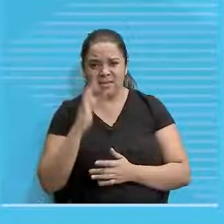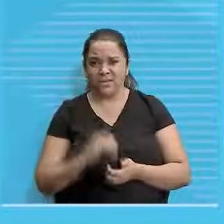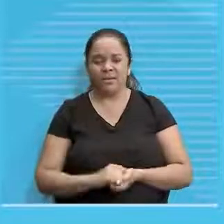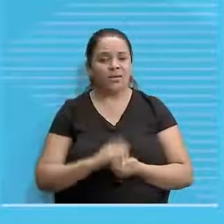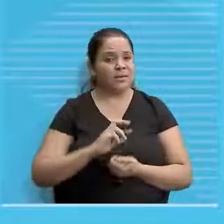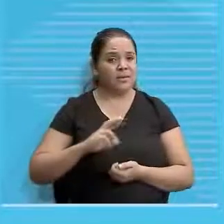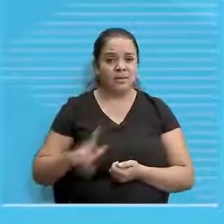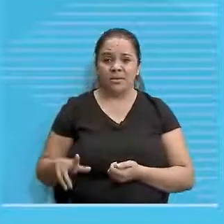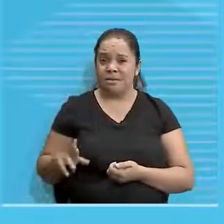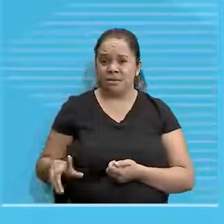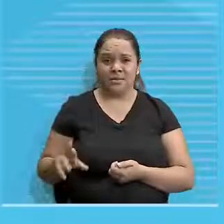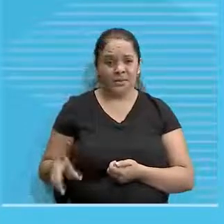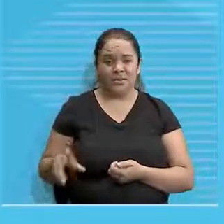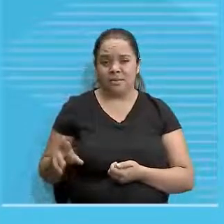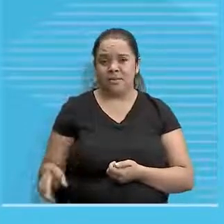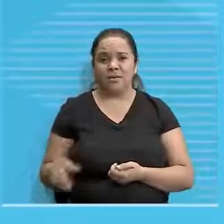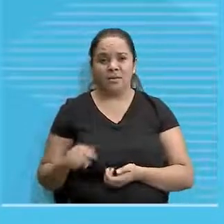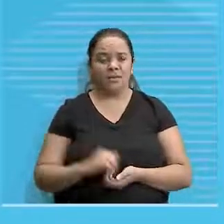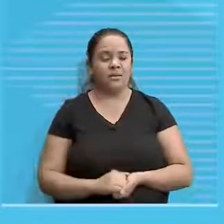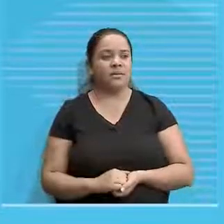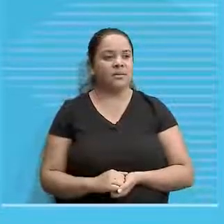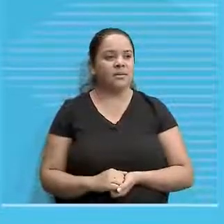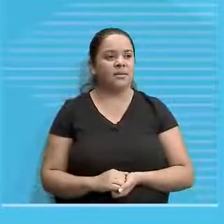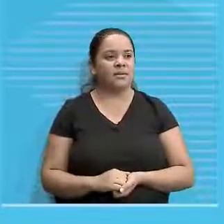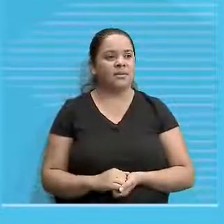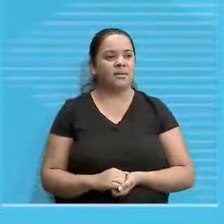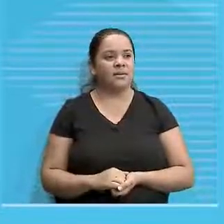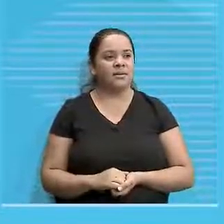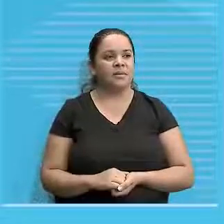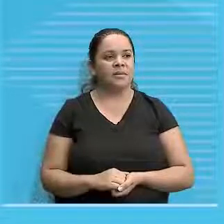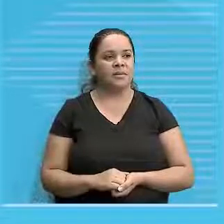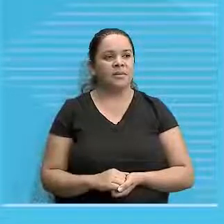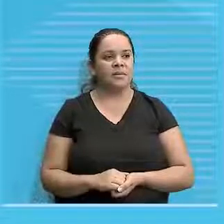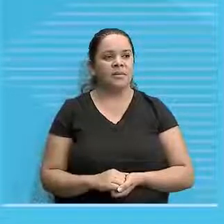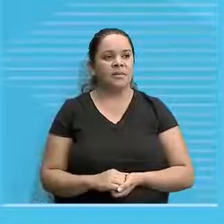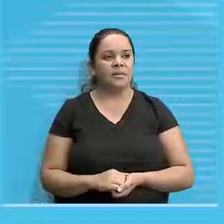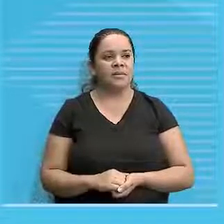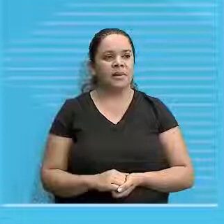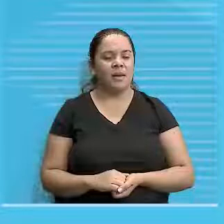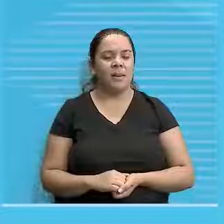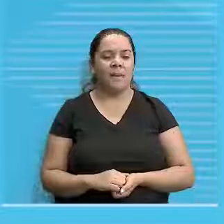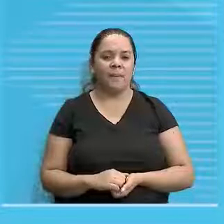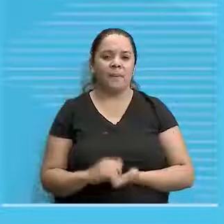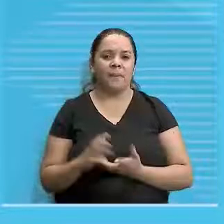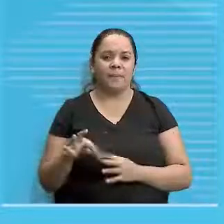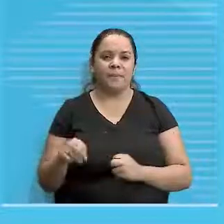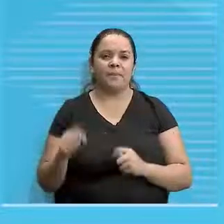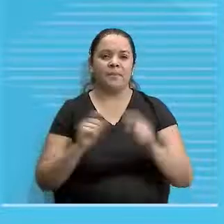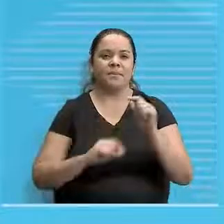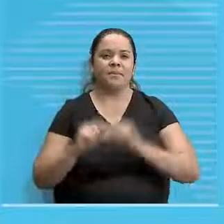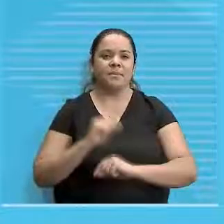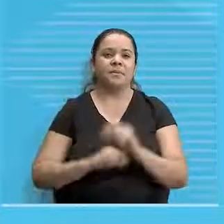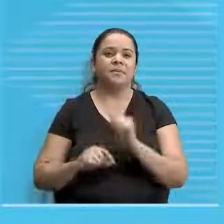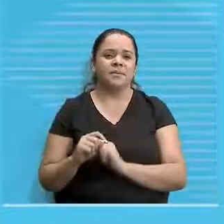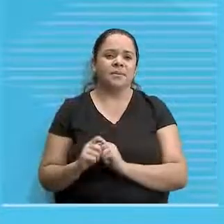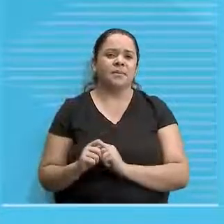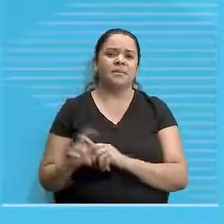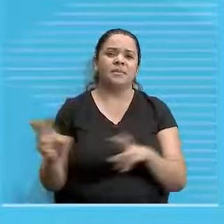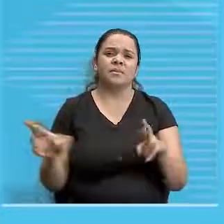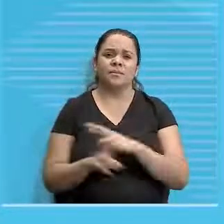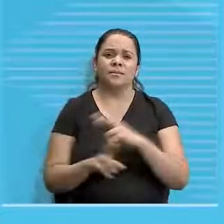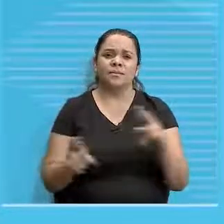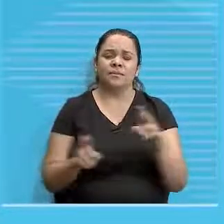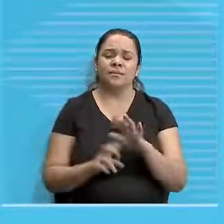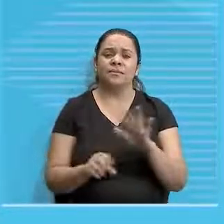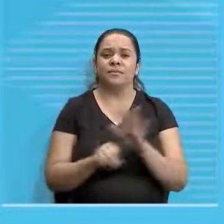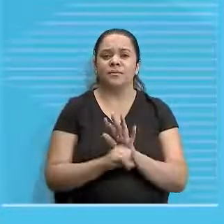os estereótipos, né? Então, que também está relacionado à nossa identidade cultural. Não tem como a